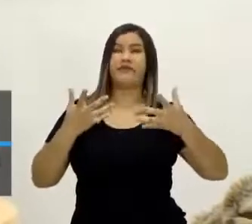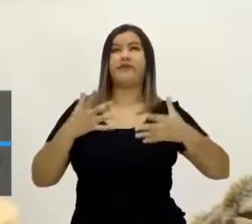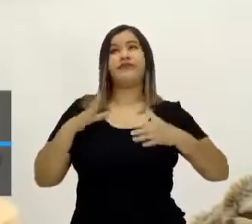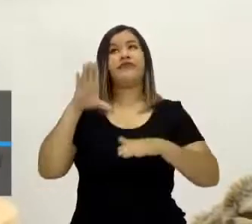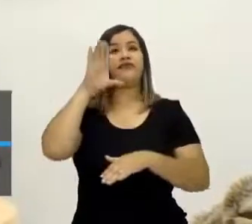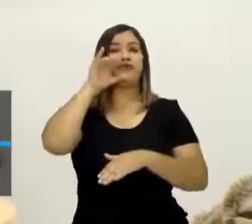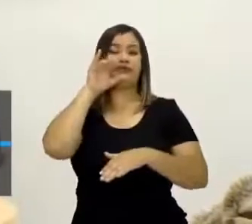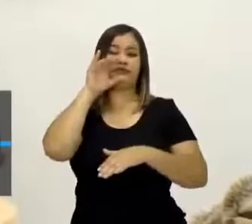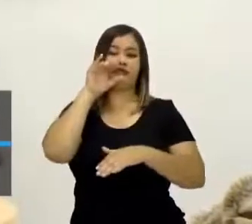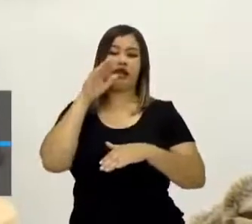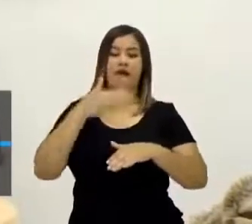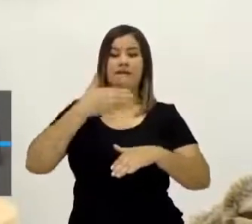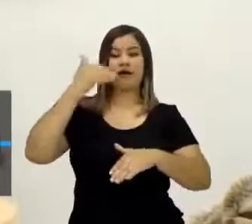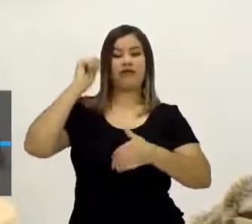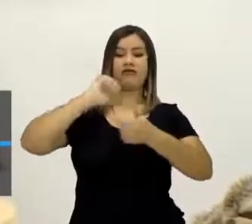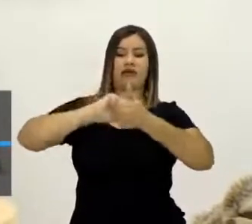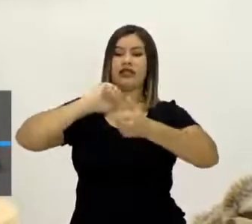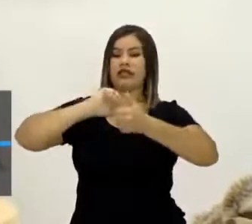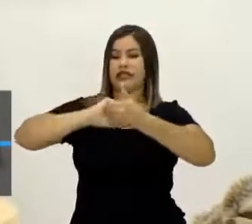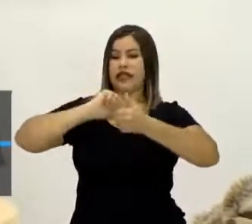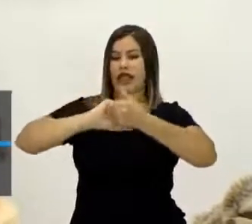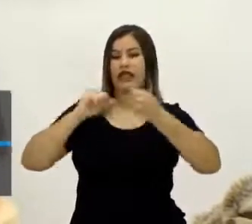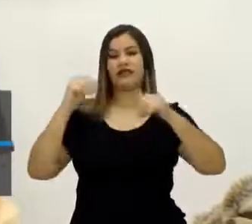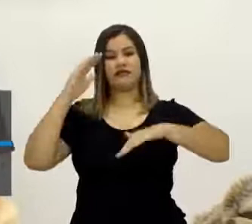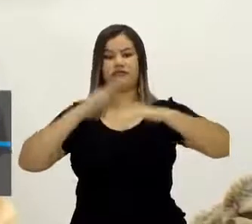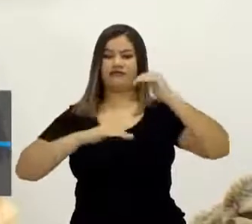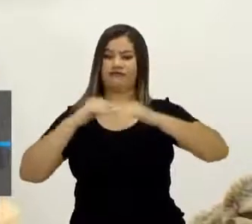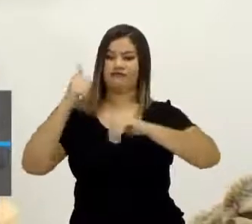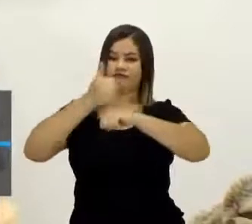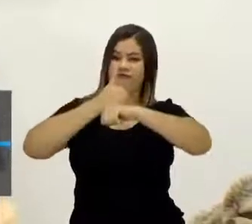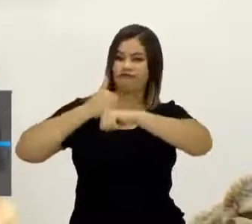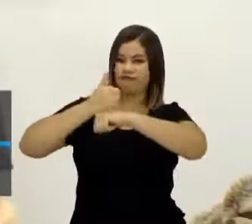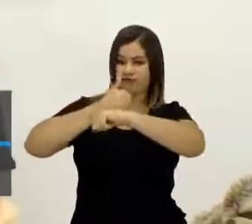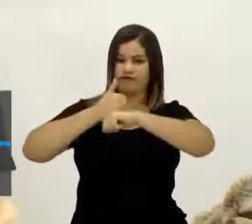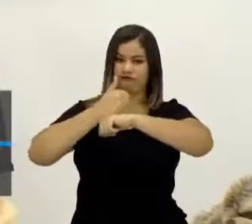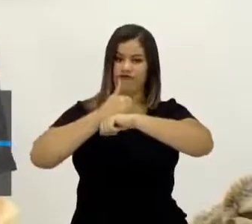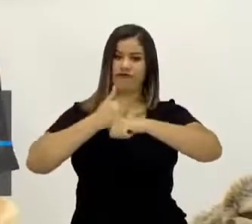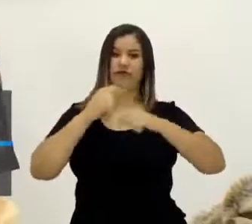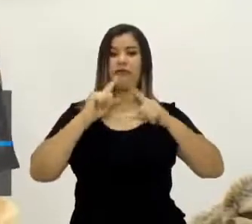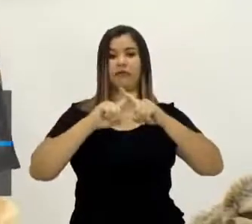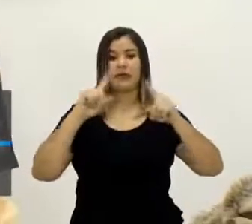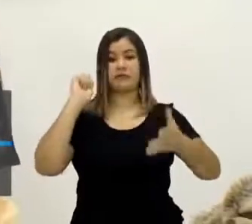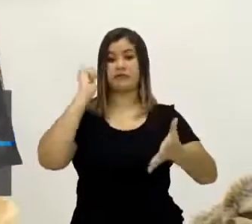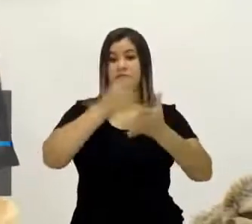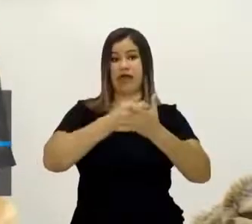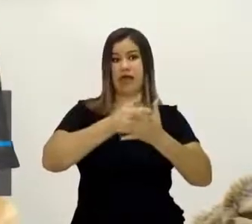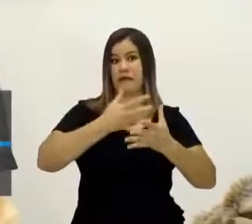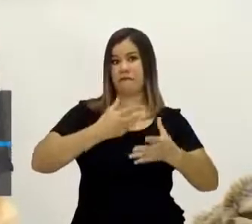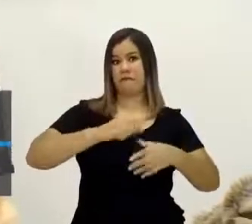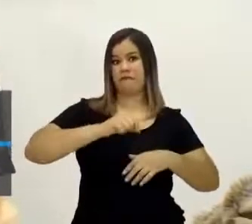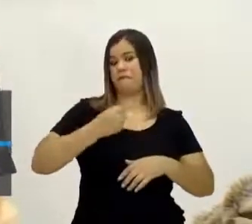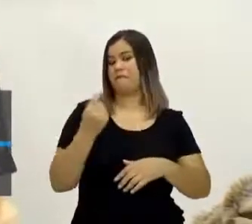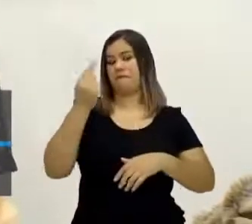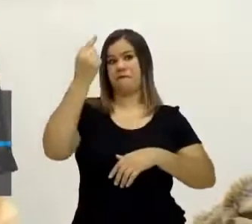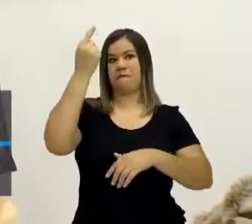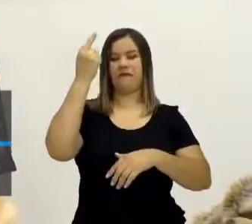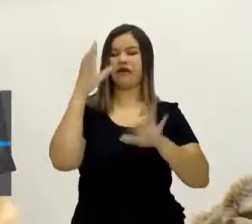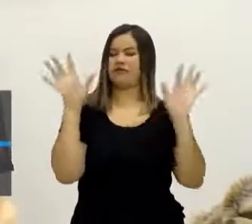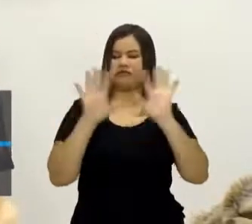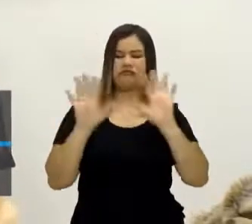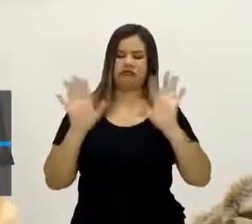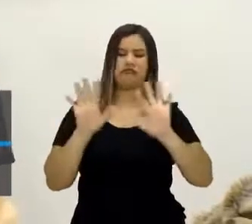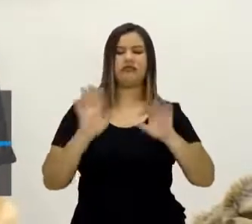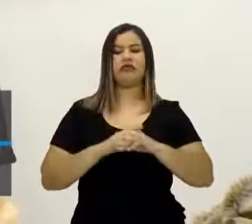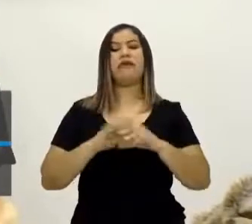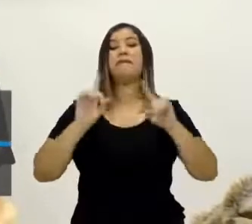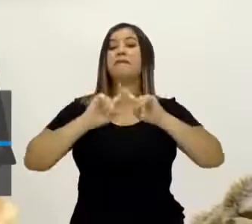funcionário muito melhor qualificado para uma função que não precisaria tanto, né? Mas isso